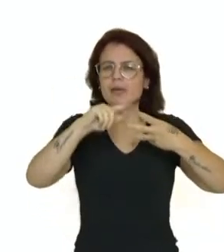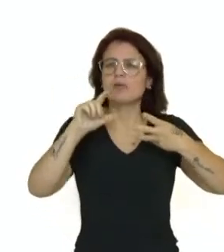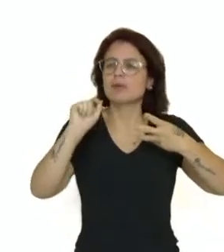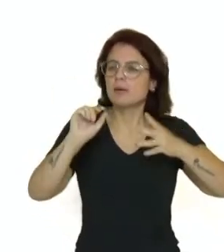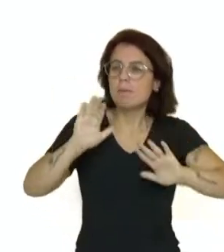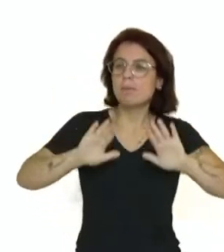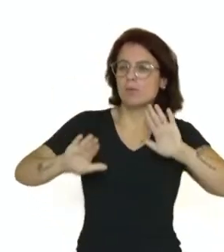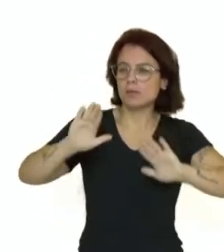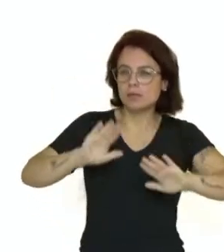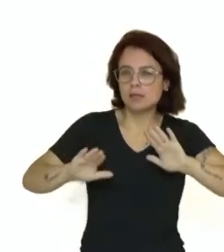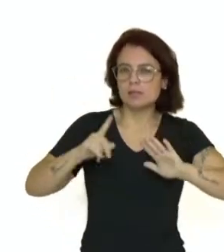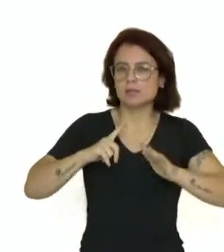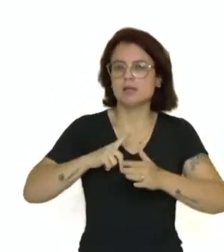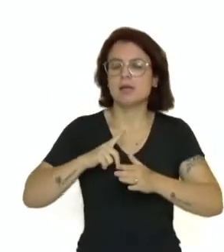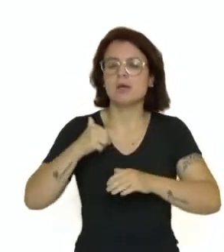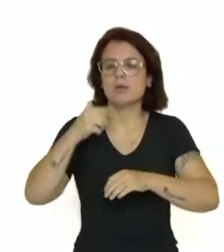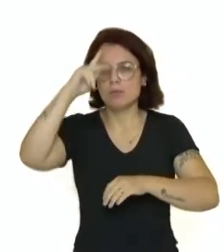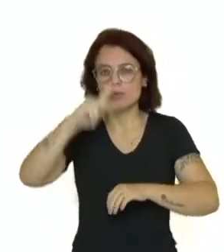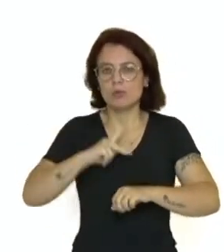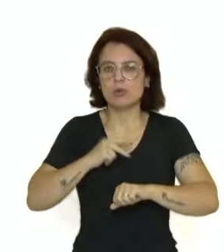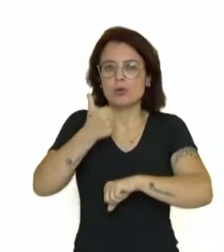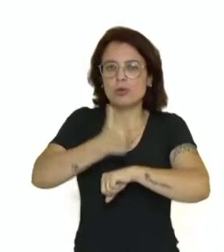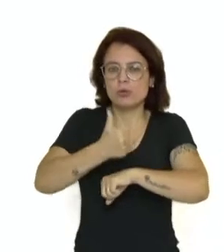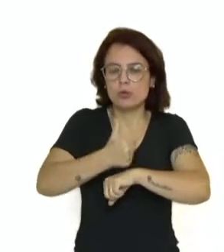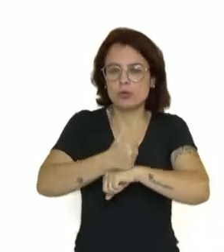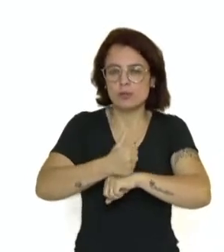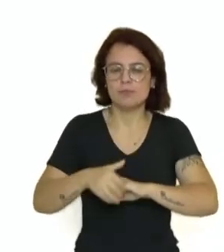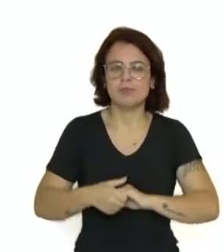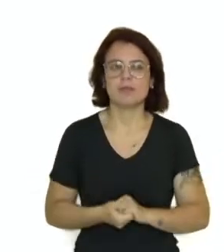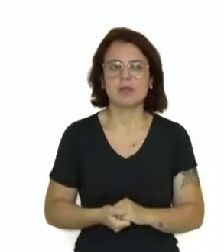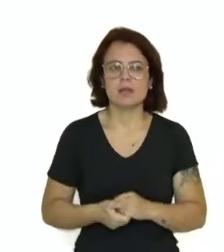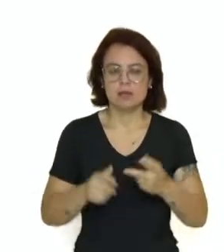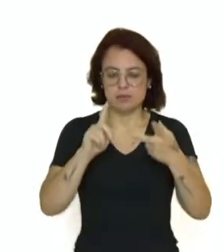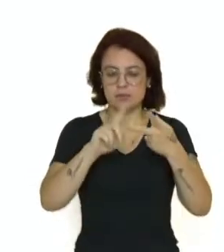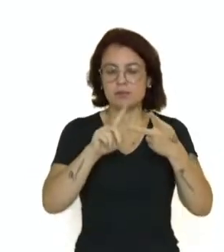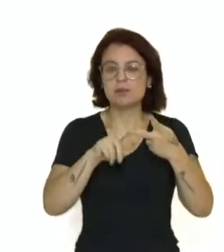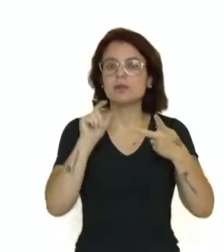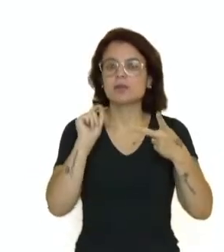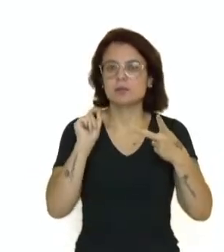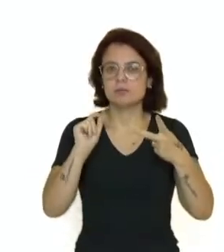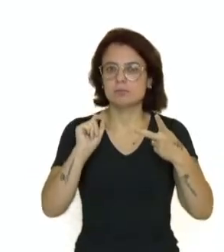moderação, autocontrole e autorrestrição. A coragem é um